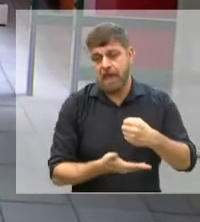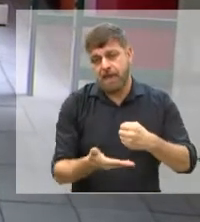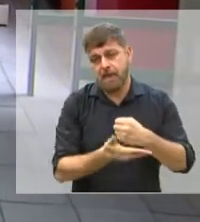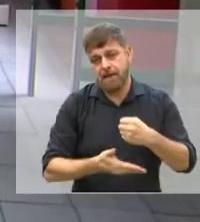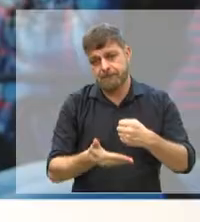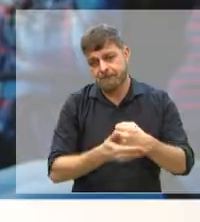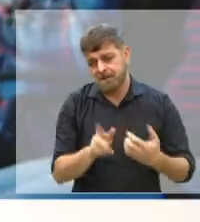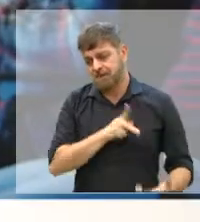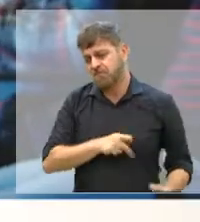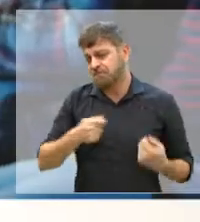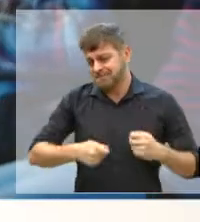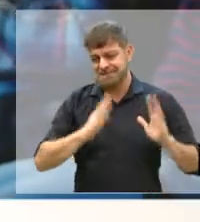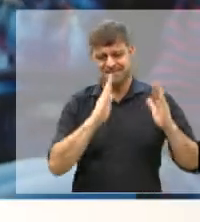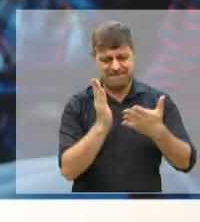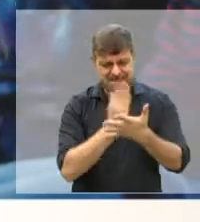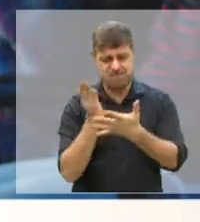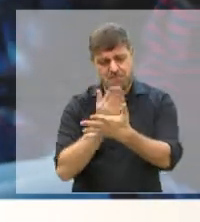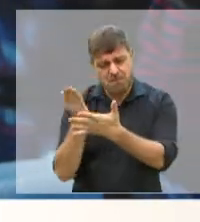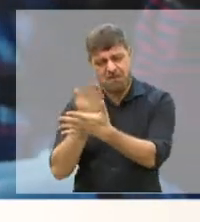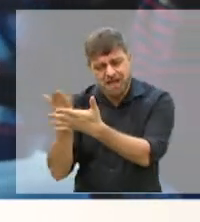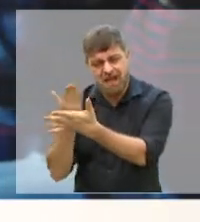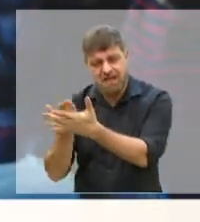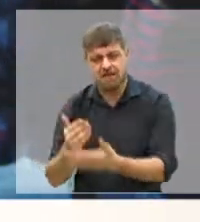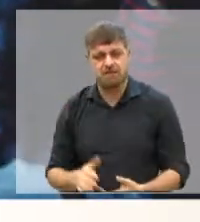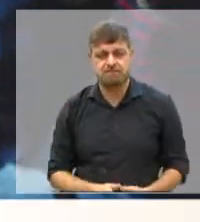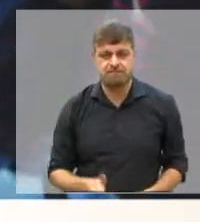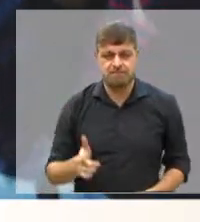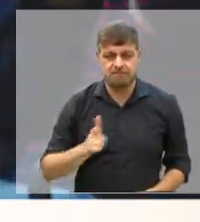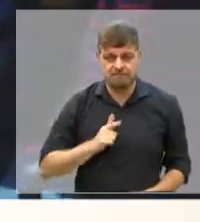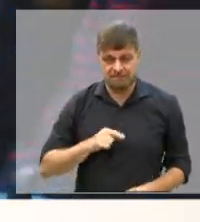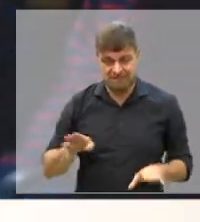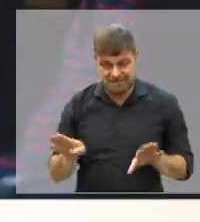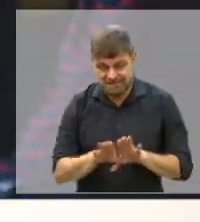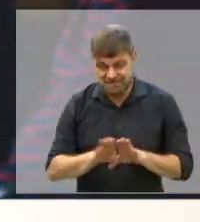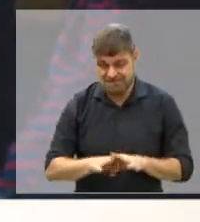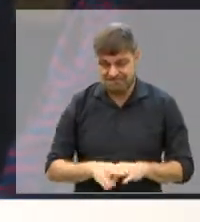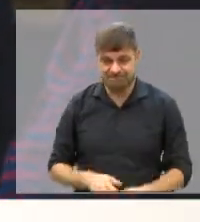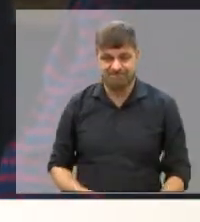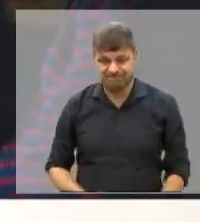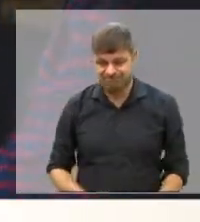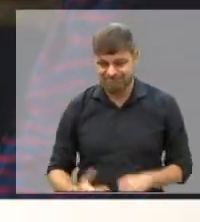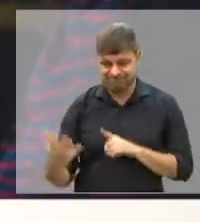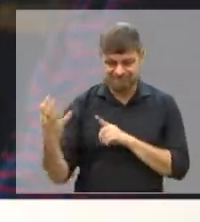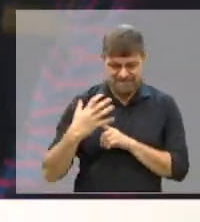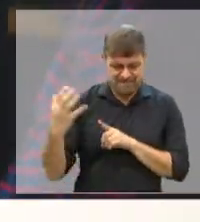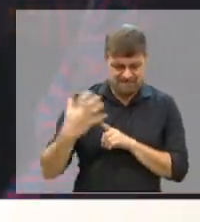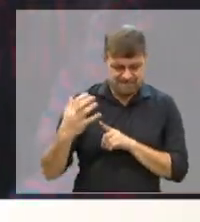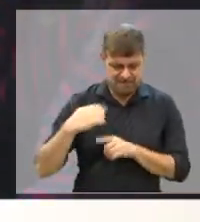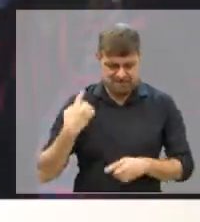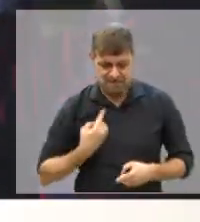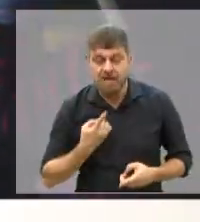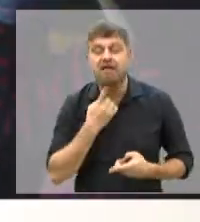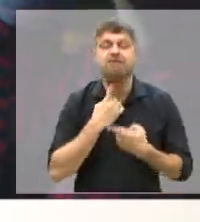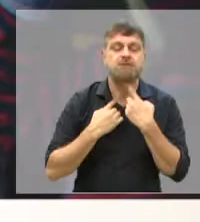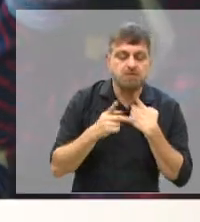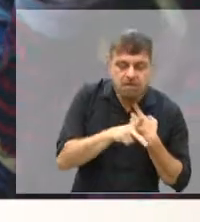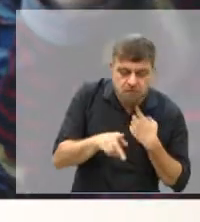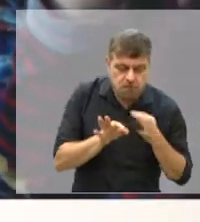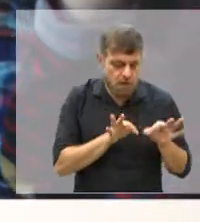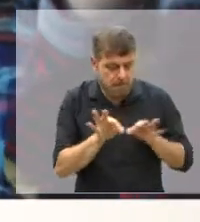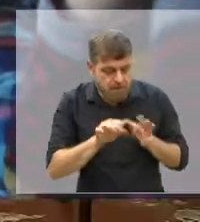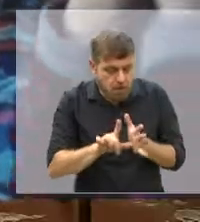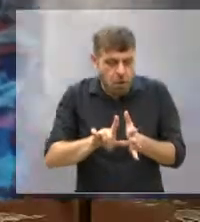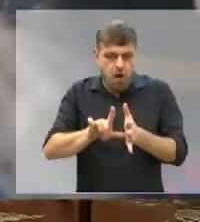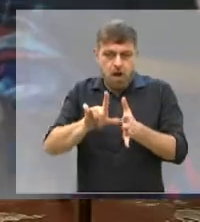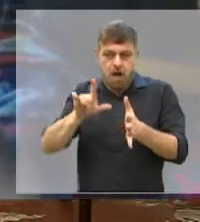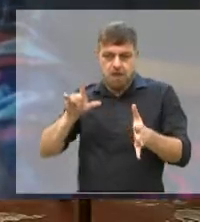do professor, né? Então, assim, essas condições, elas também interferem muito. Não tem uma coisa só da boa vontade ou do preparo do professor,